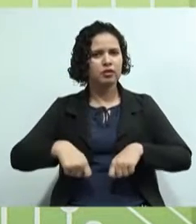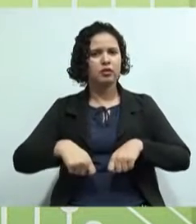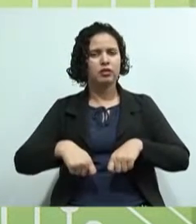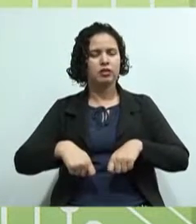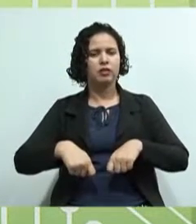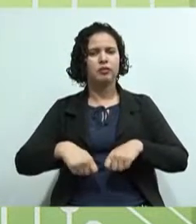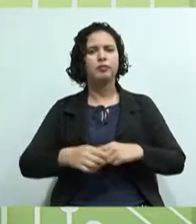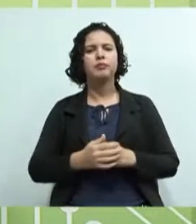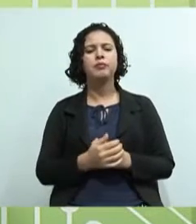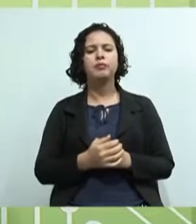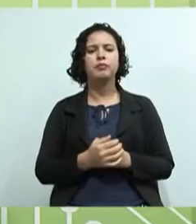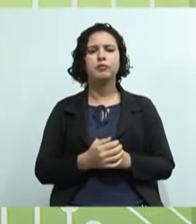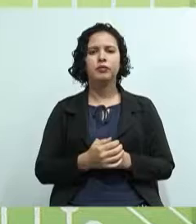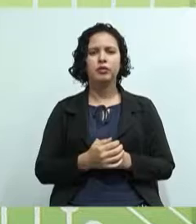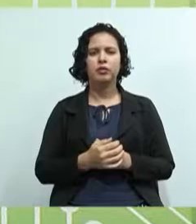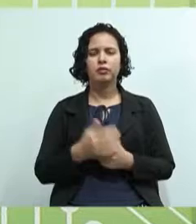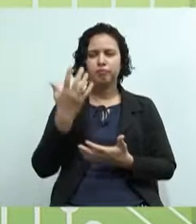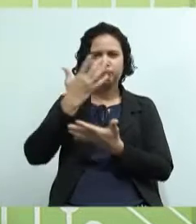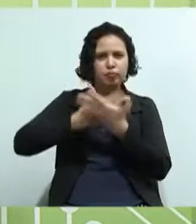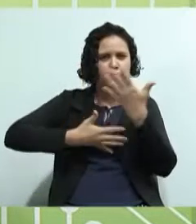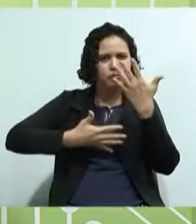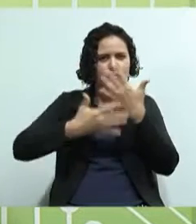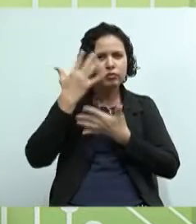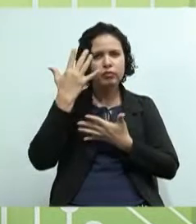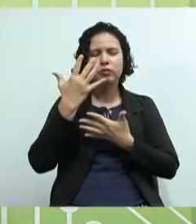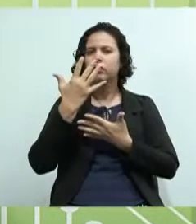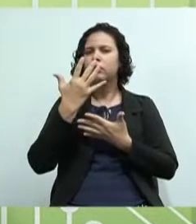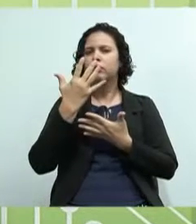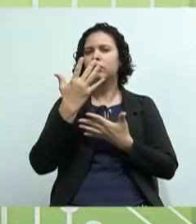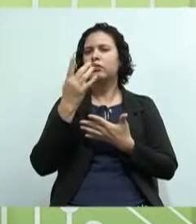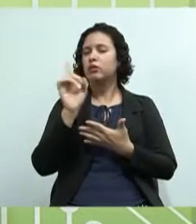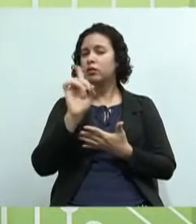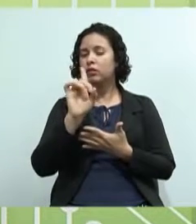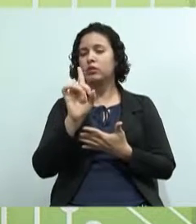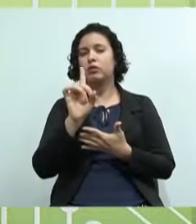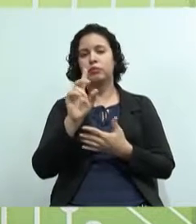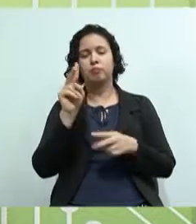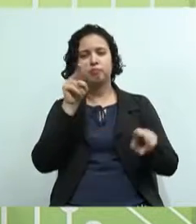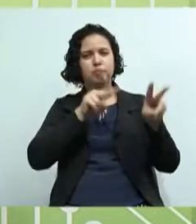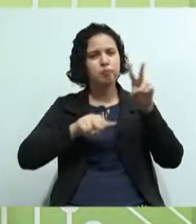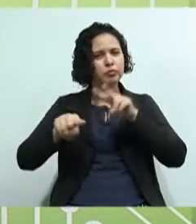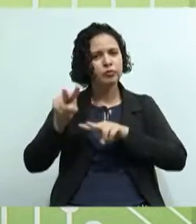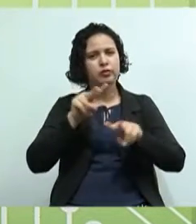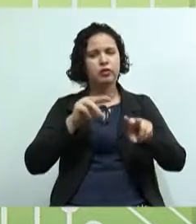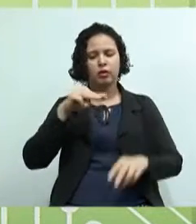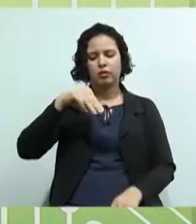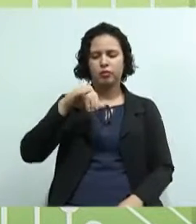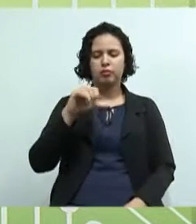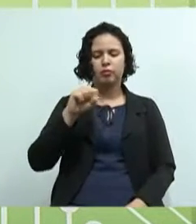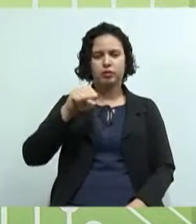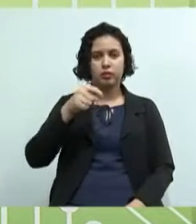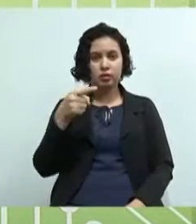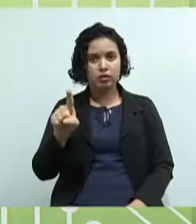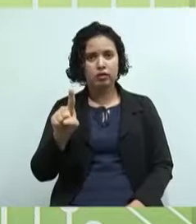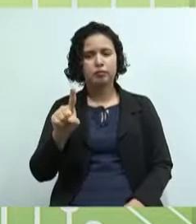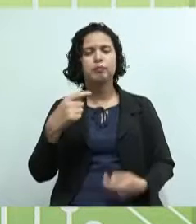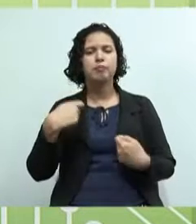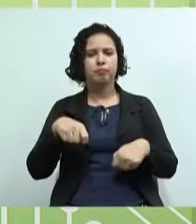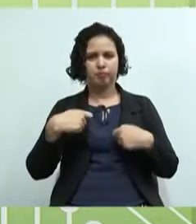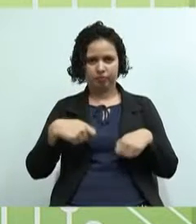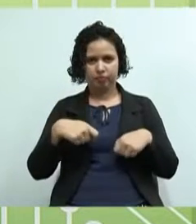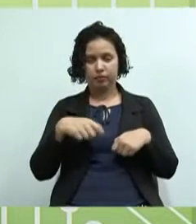tempo atrapalhe o seu caminho, atrapalhe a sua missão e a sua visão. Lembra daquilo que eu falei desde o